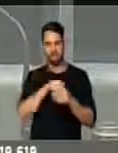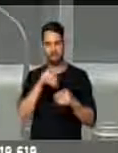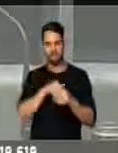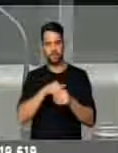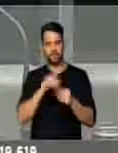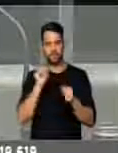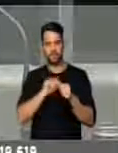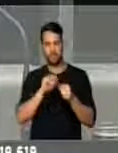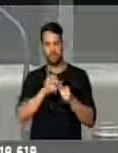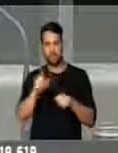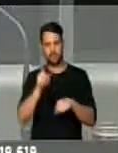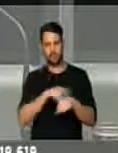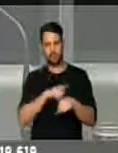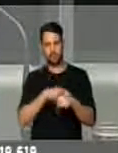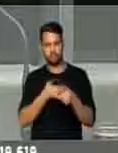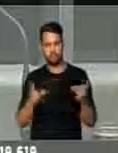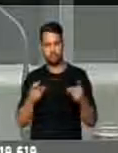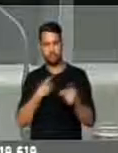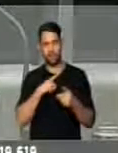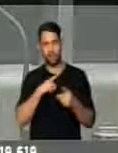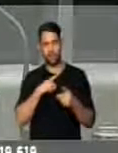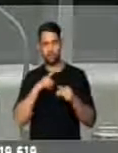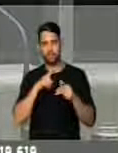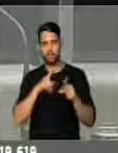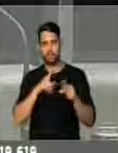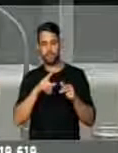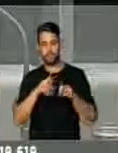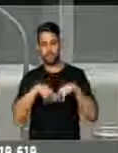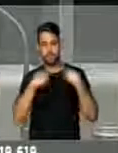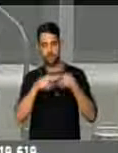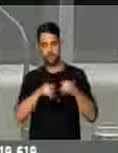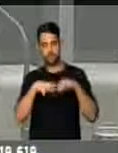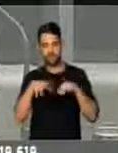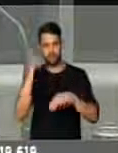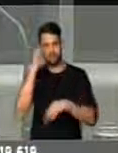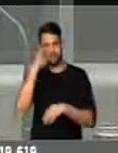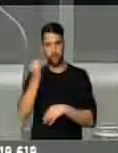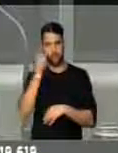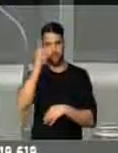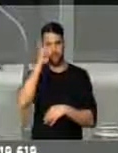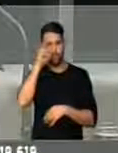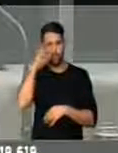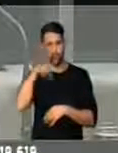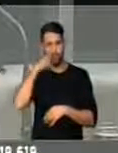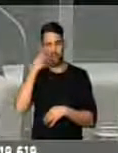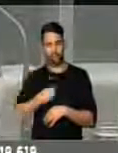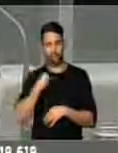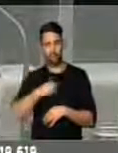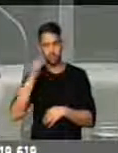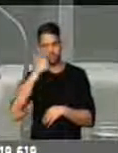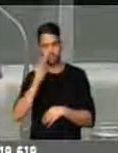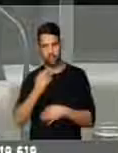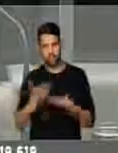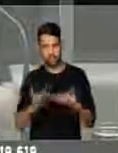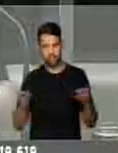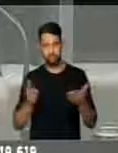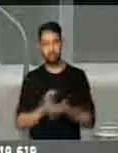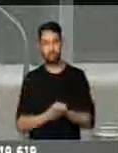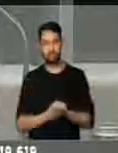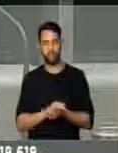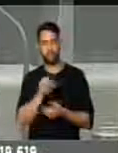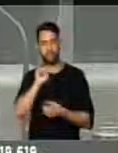votação que se fará daqui a pouco, esta sessão será um marco na história política recente do país.